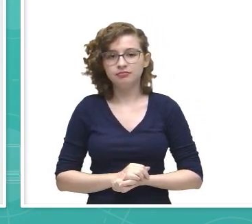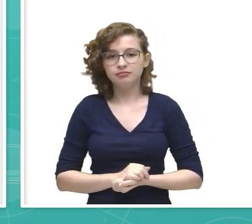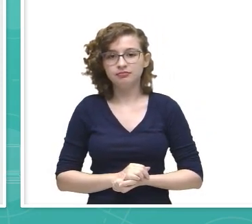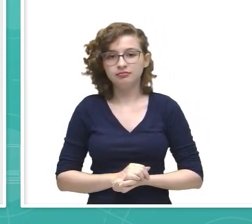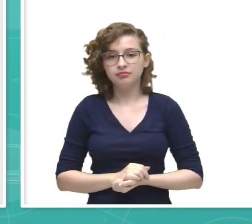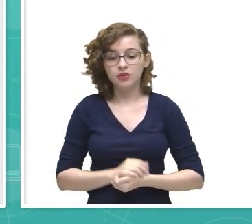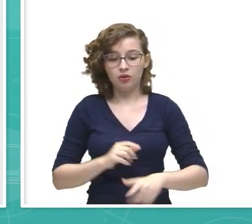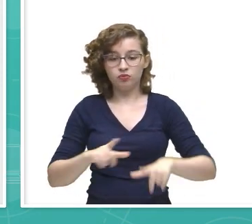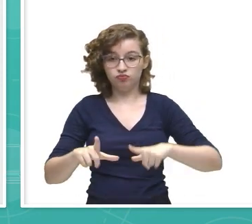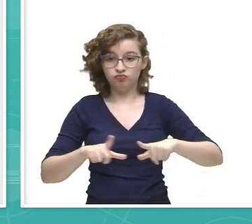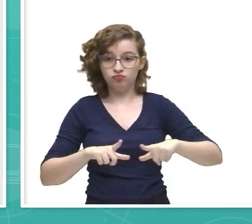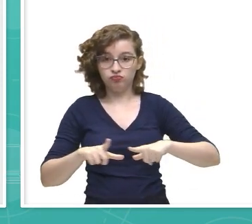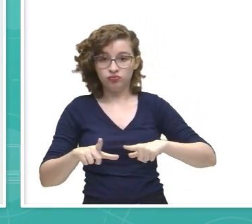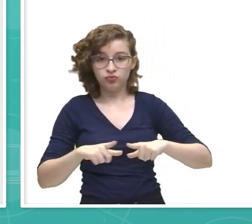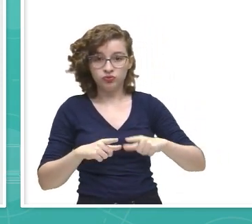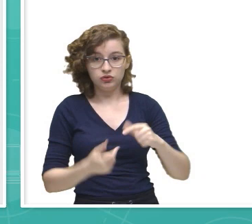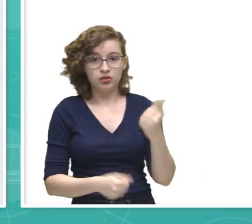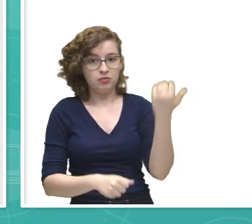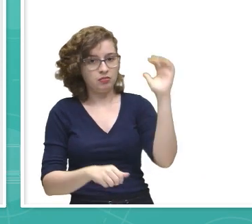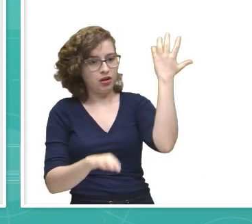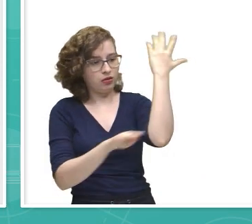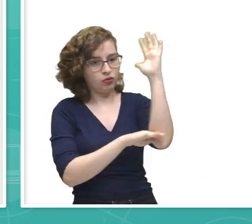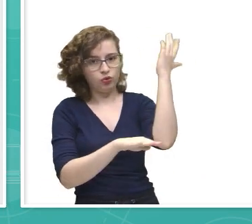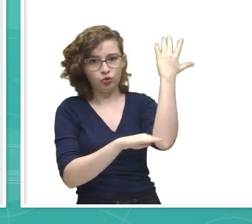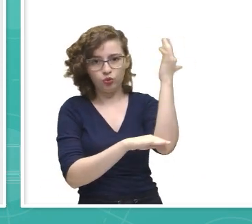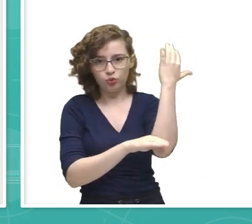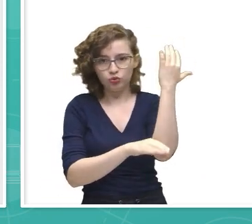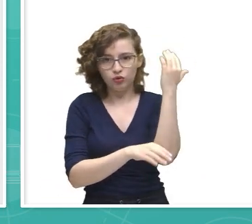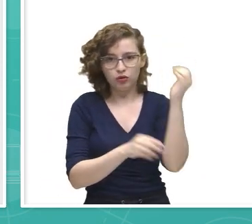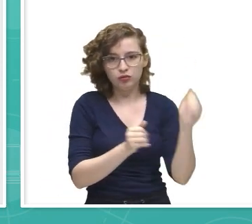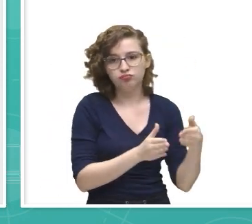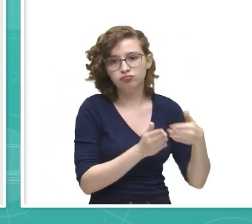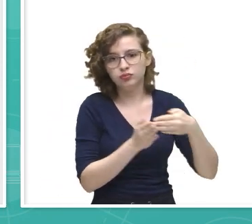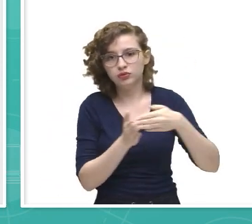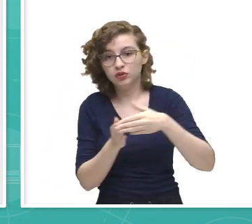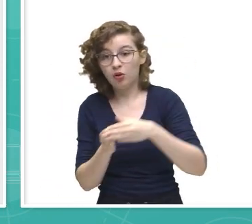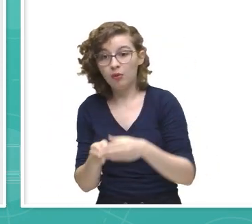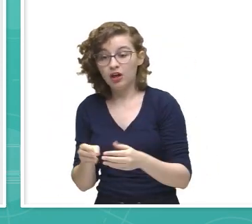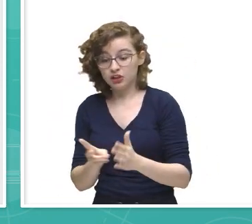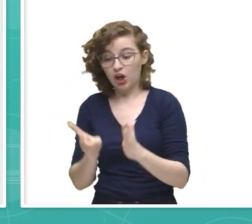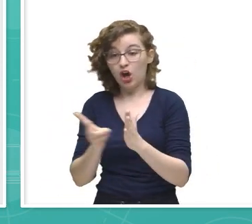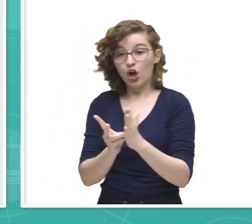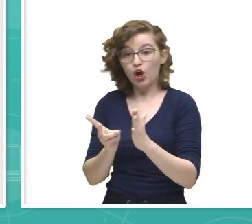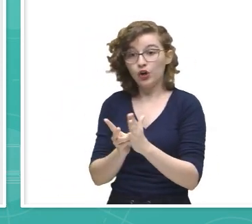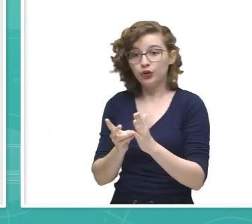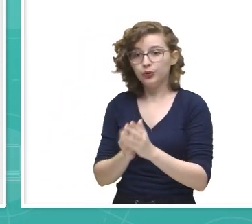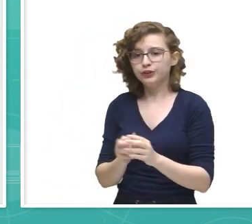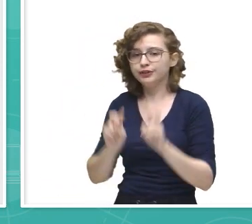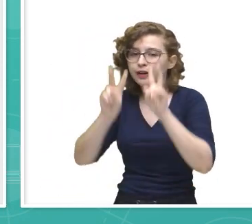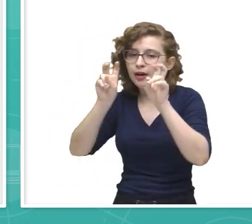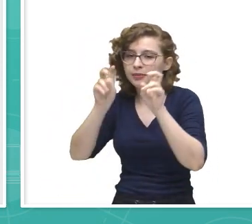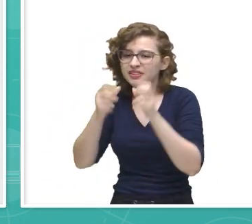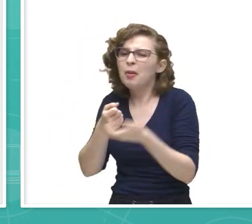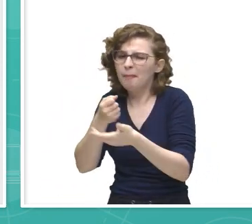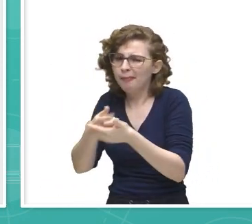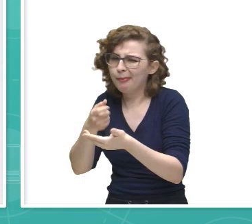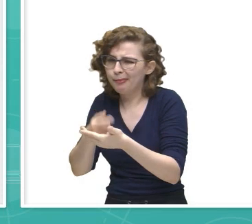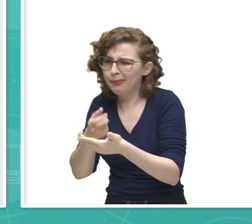O trabalho decorrente do corte e do transporte de madeira era feito pelos índios e era pago com utensílios de